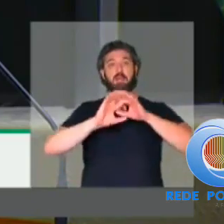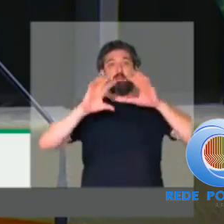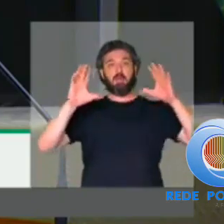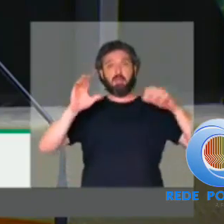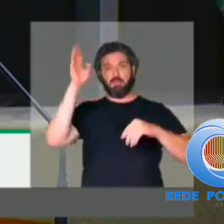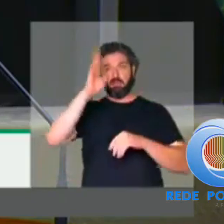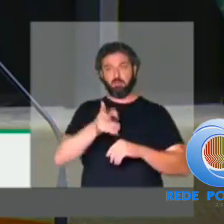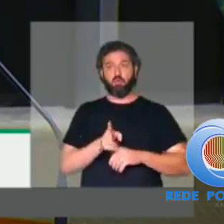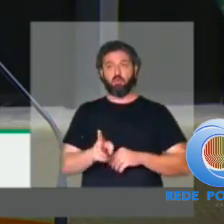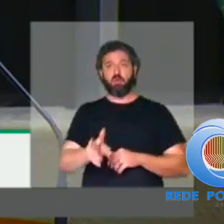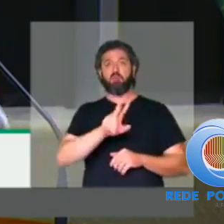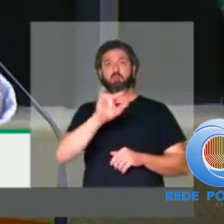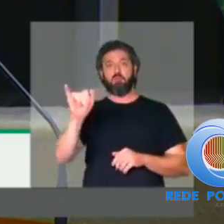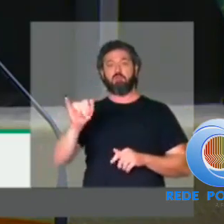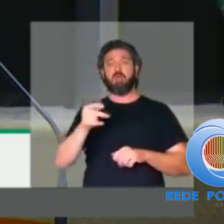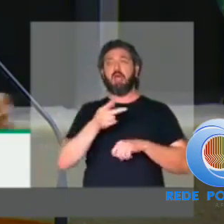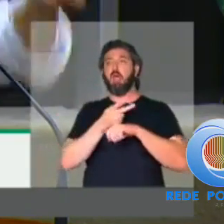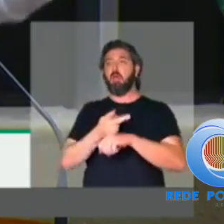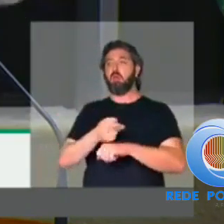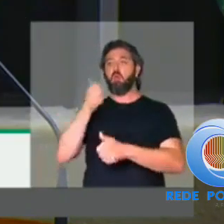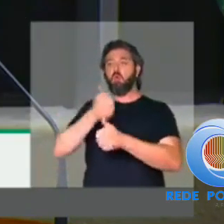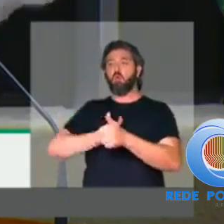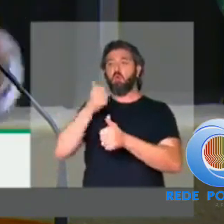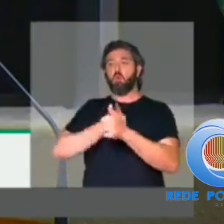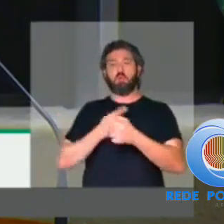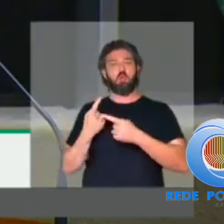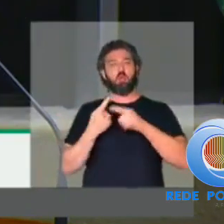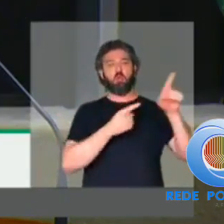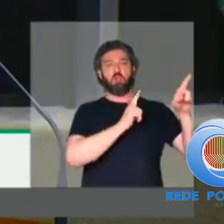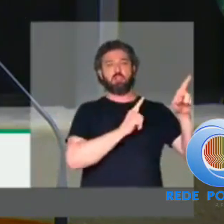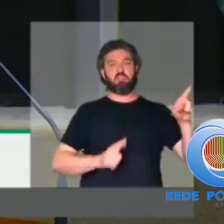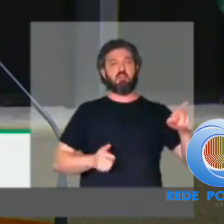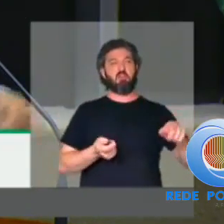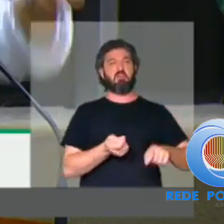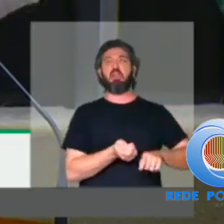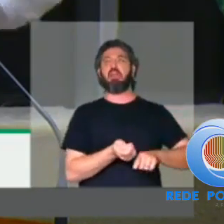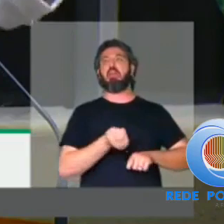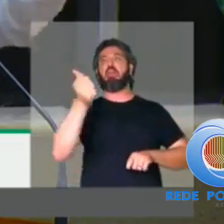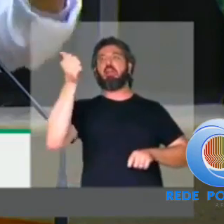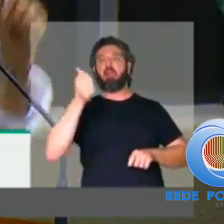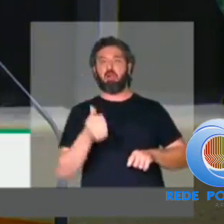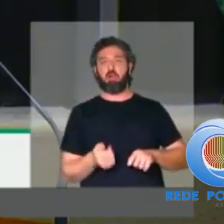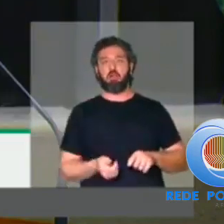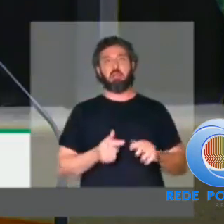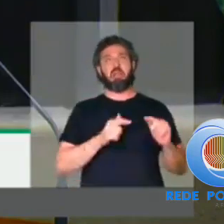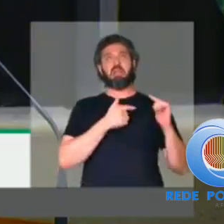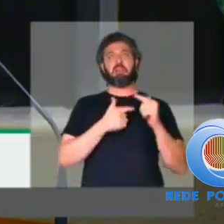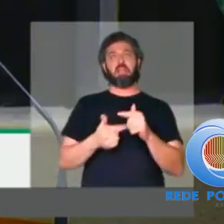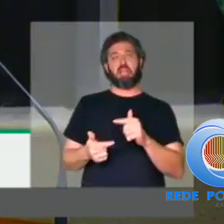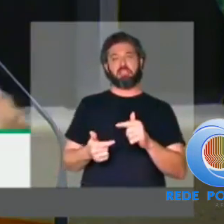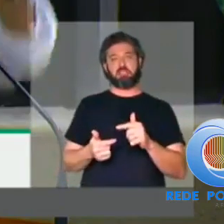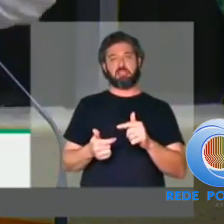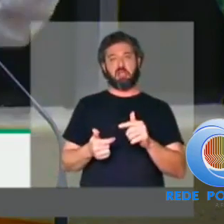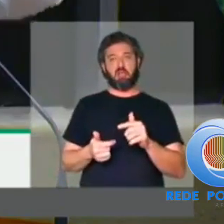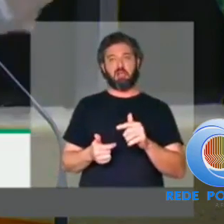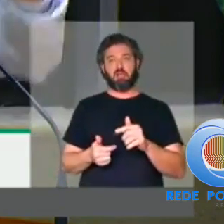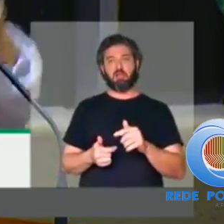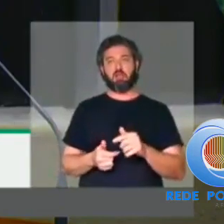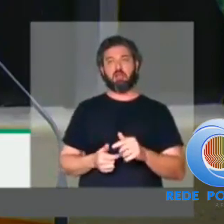independência continuará a ser buscada contra esse governo entreguista, conservador dos